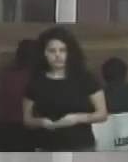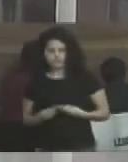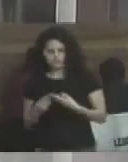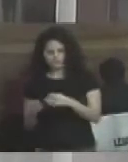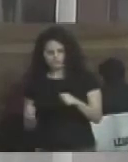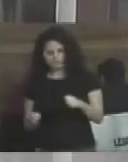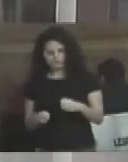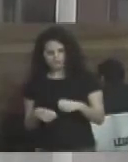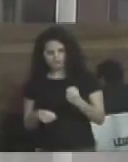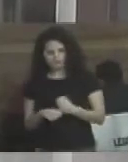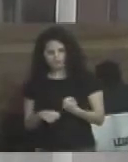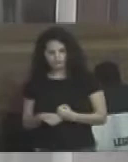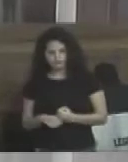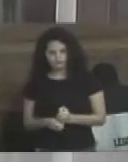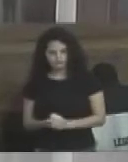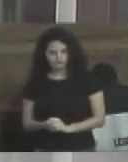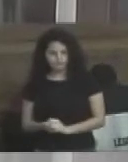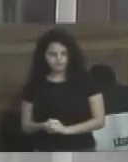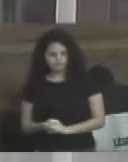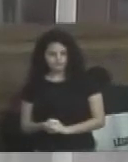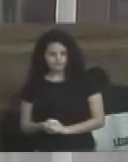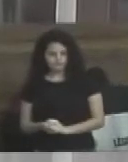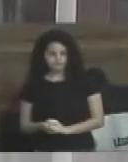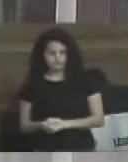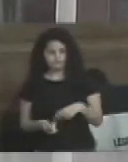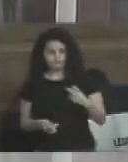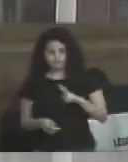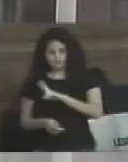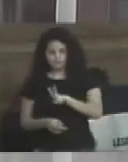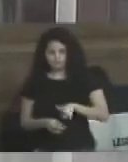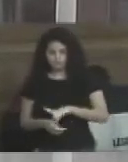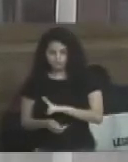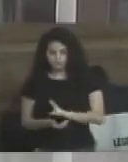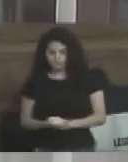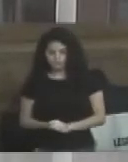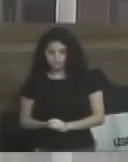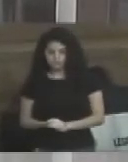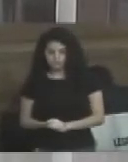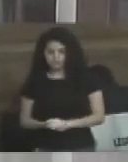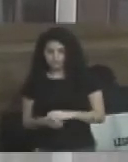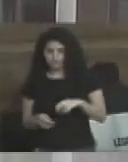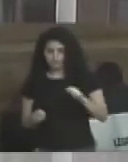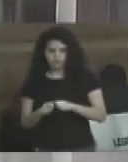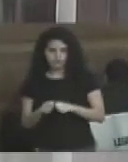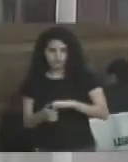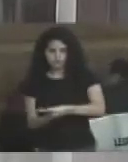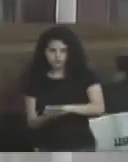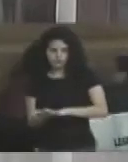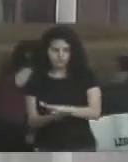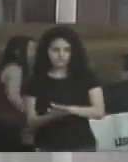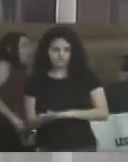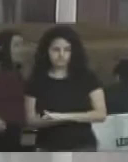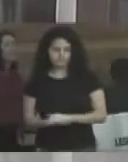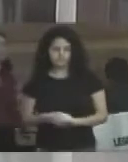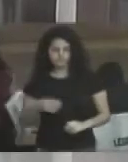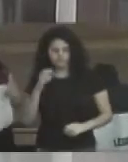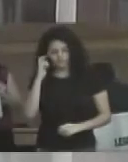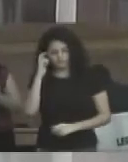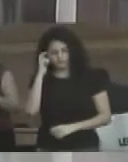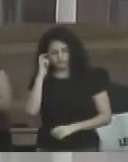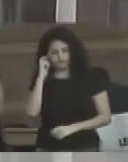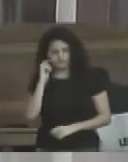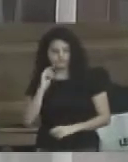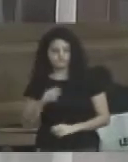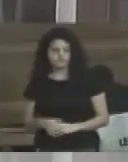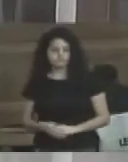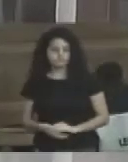a qual cabe ressaltar, após uma fiscalização, não foram cumpridas. E, com isso, o descumprimento de uma